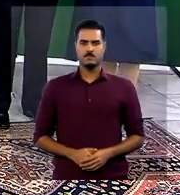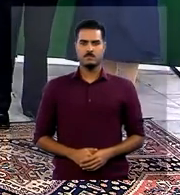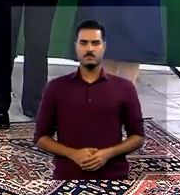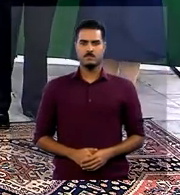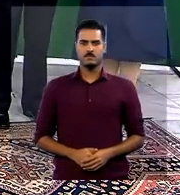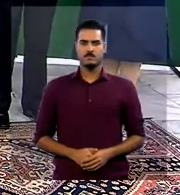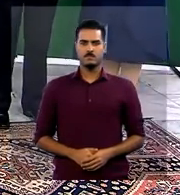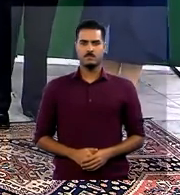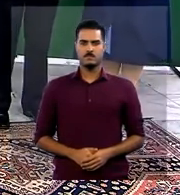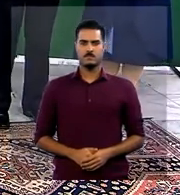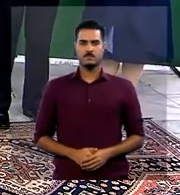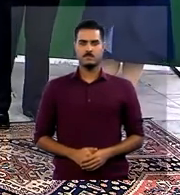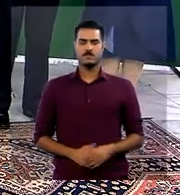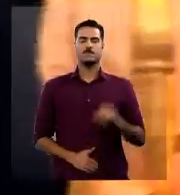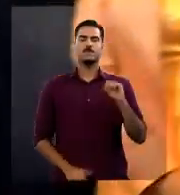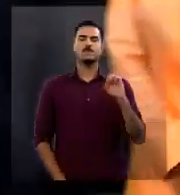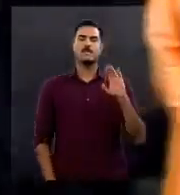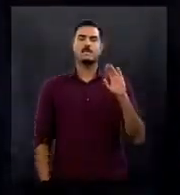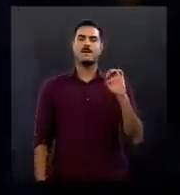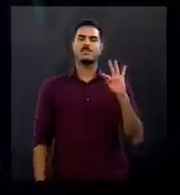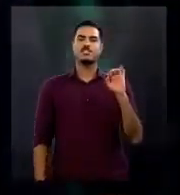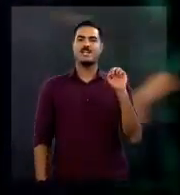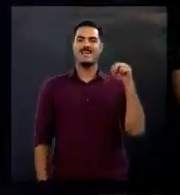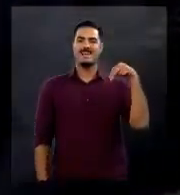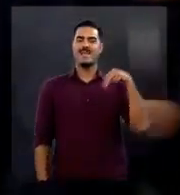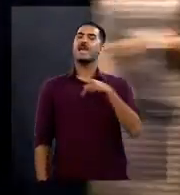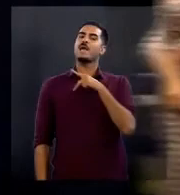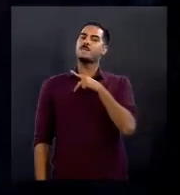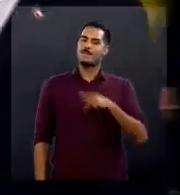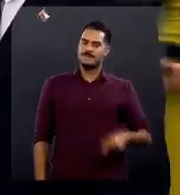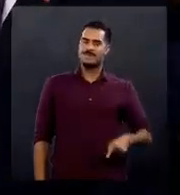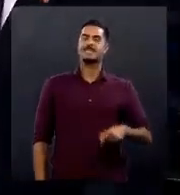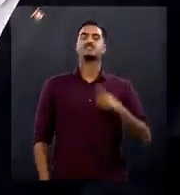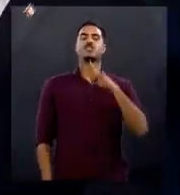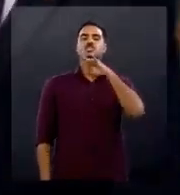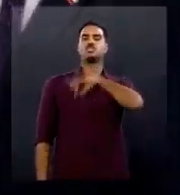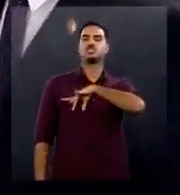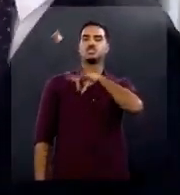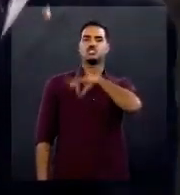Senhor Sebastián Piñera, presidente da República do Chile.